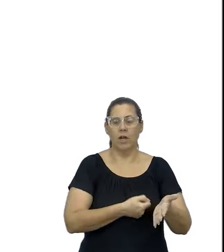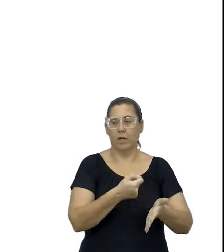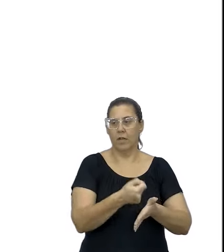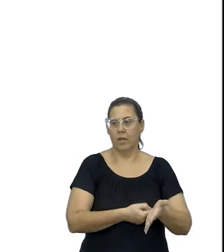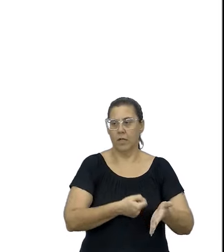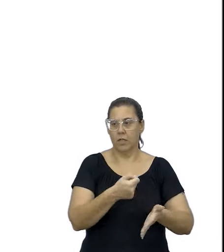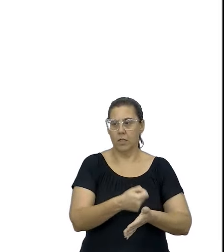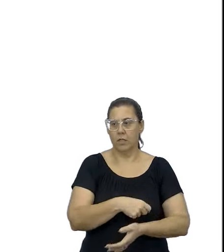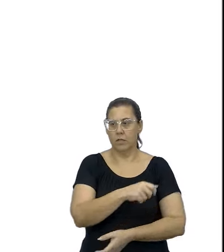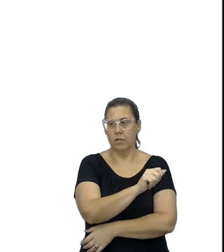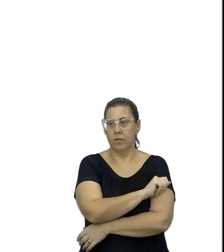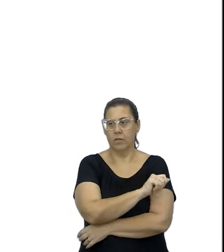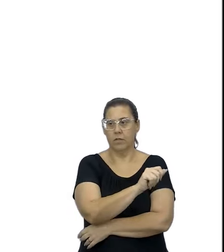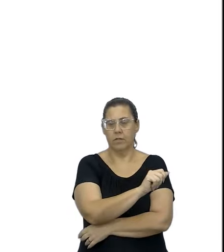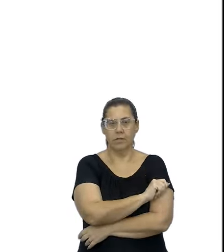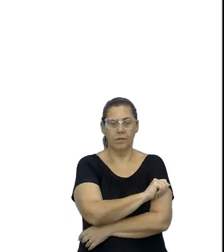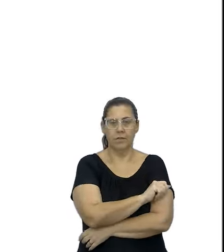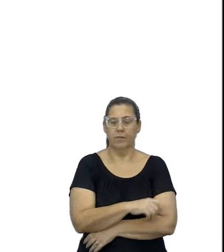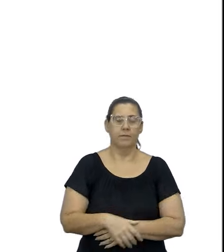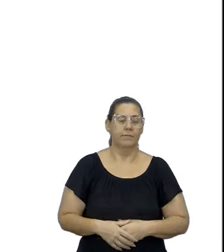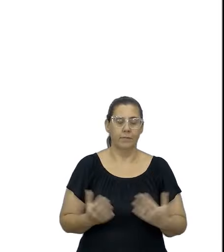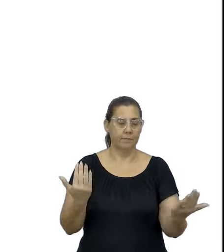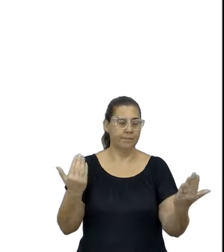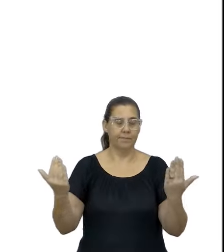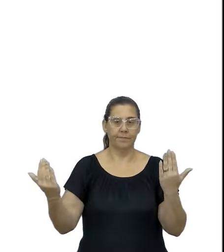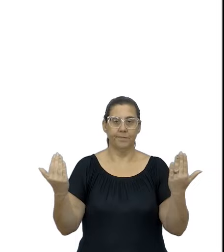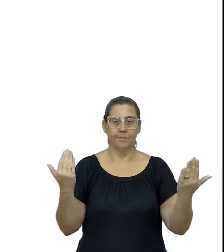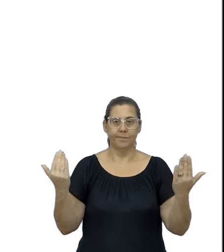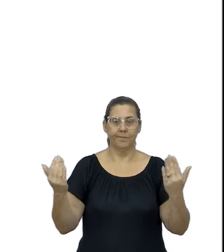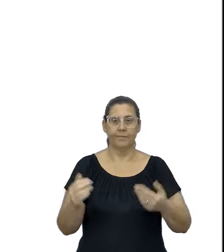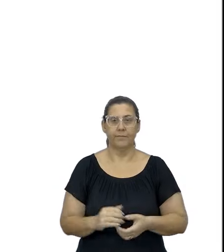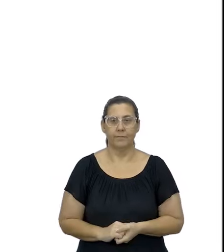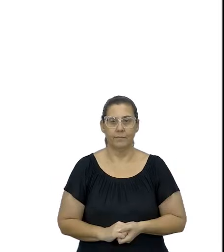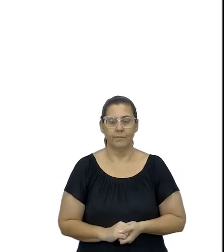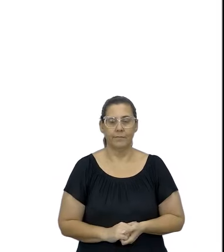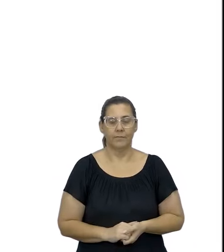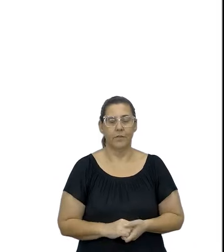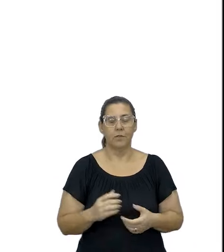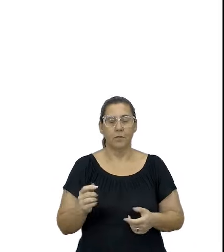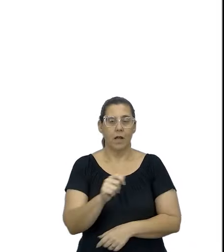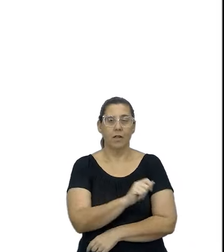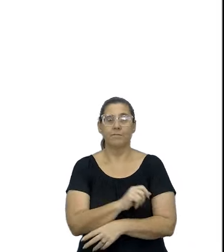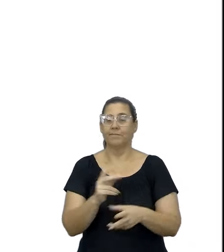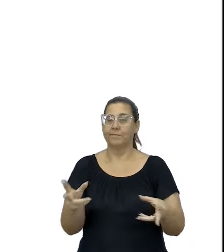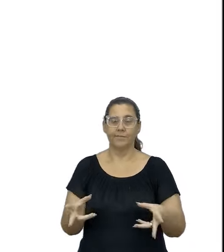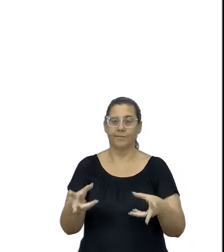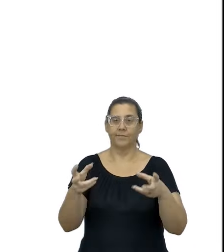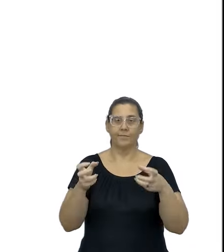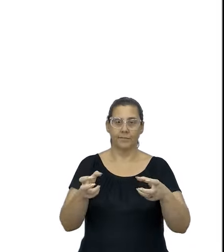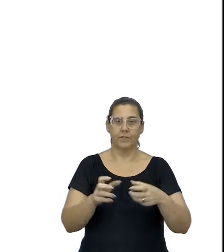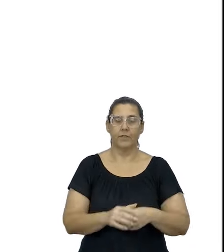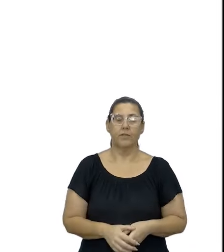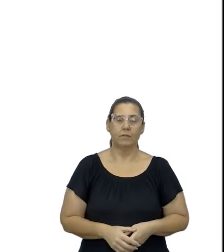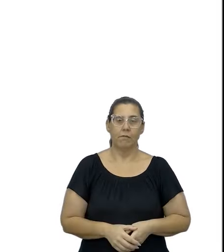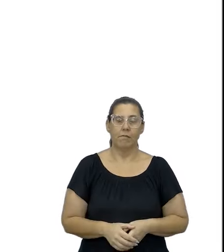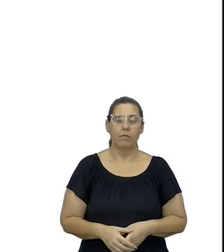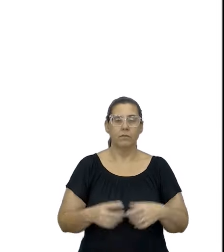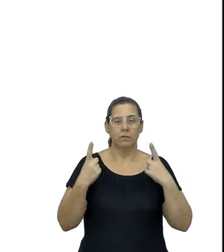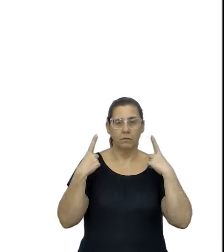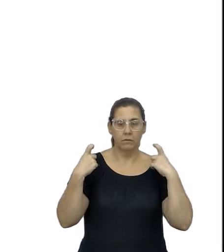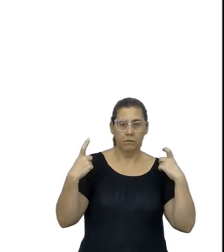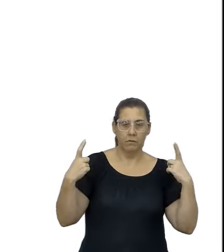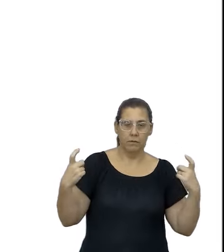a observação e a comparação, a fim de que eles percebam, por exemplo, que uma mesma porção